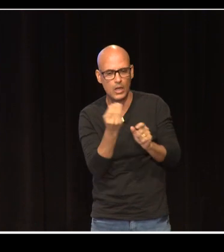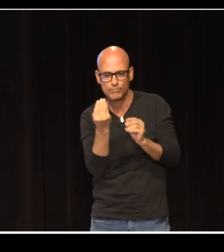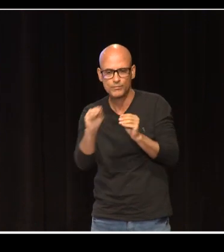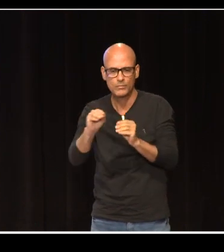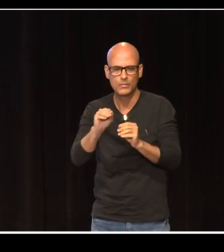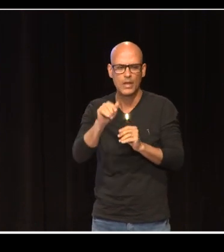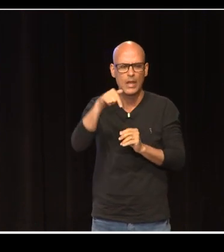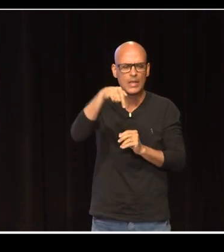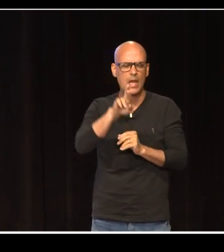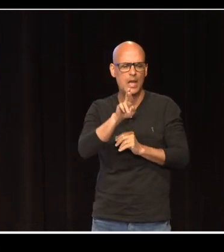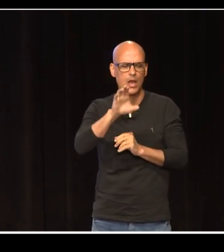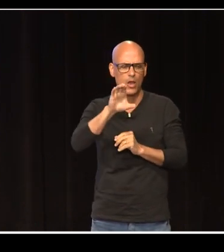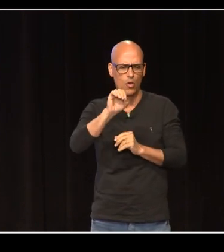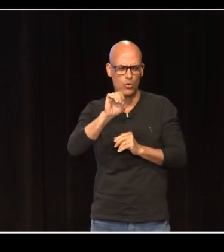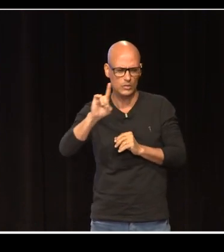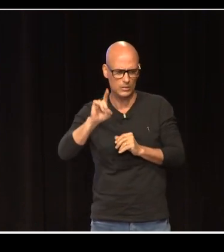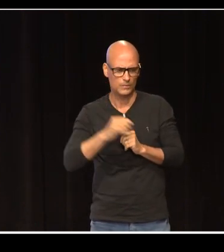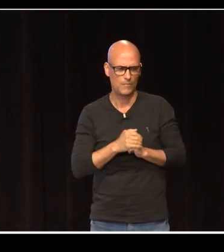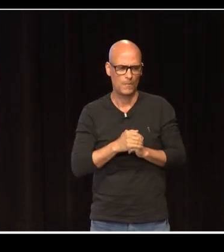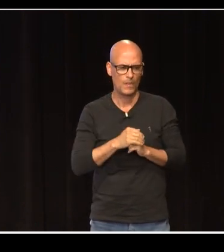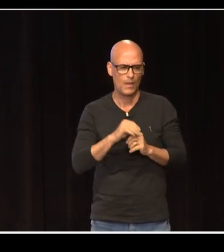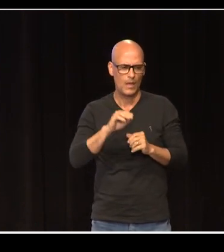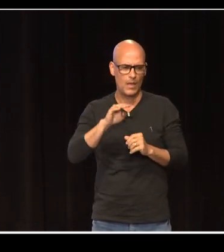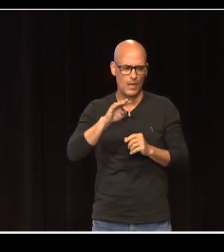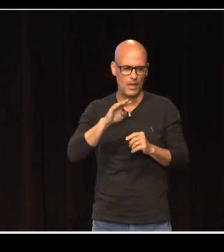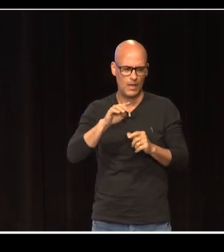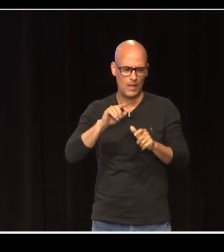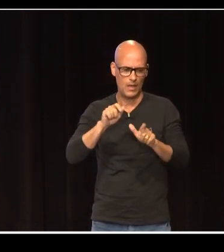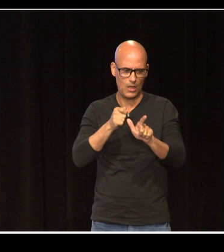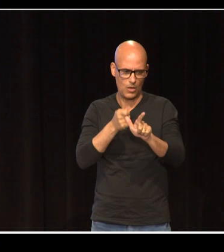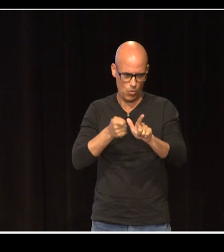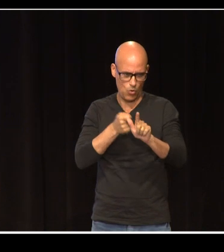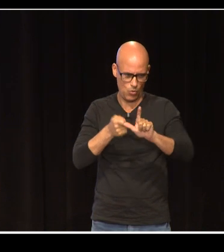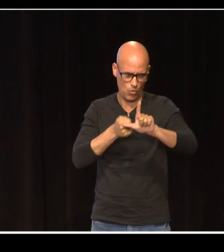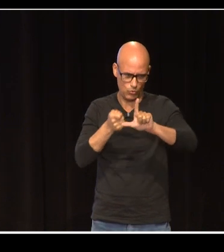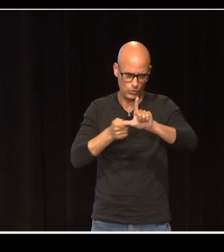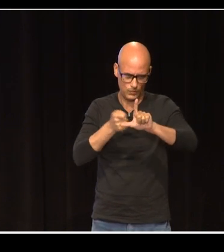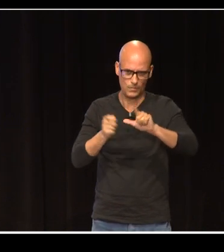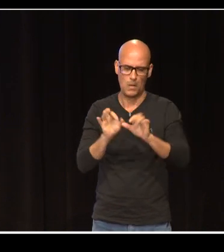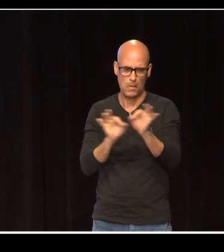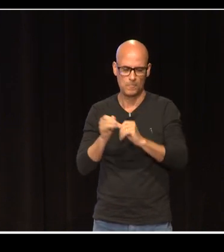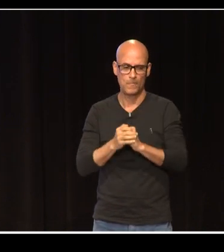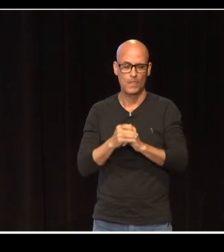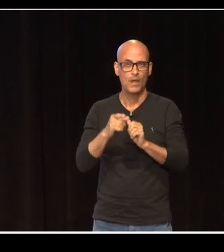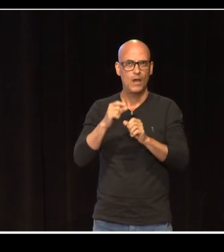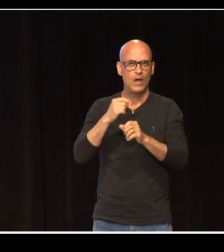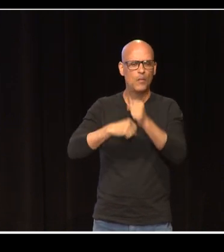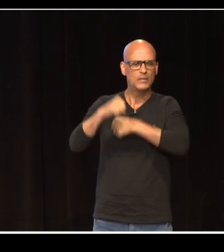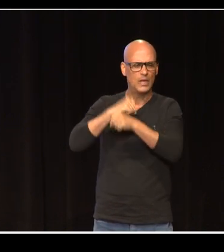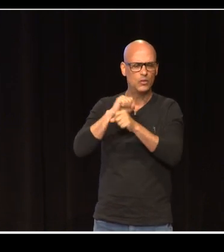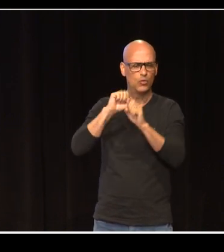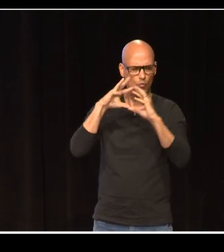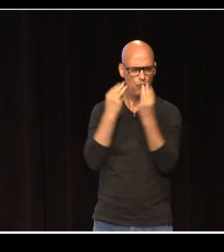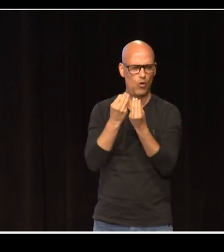QR Code. O livro que a gente acabou de receber aqui na entrada do Fórum Bilíngue do ano passado,